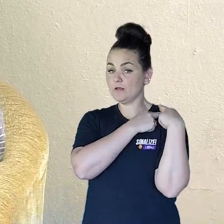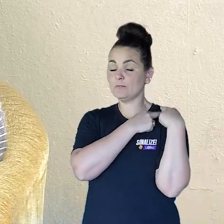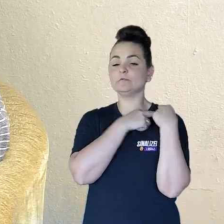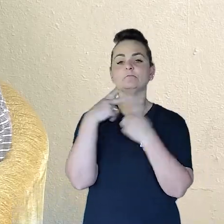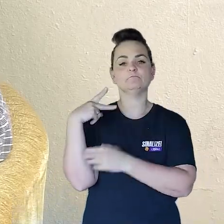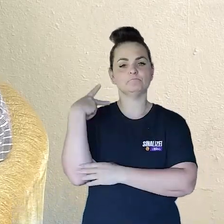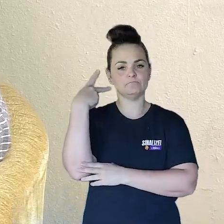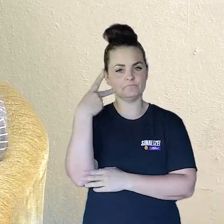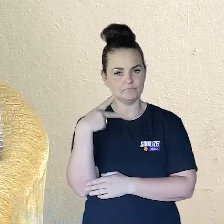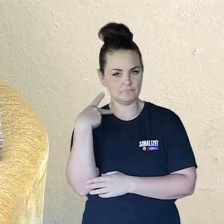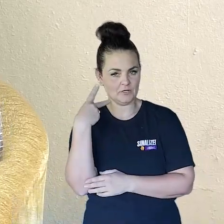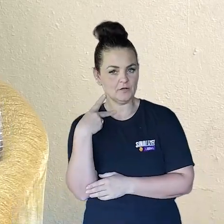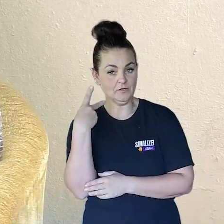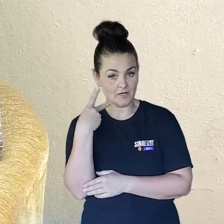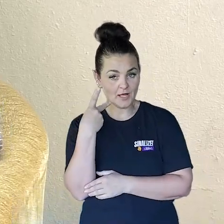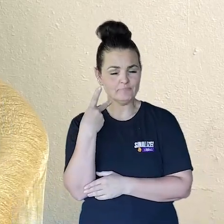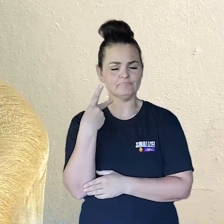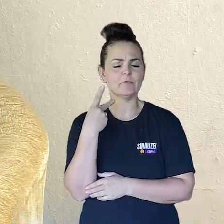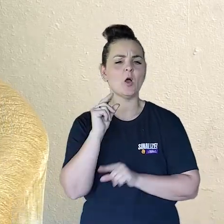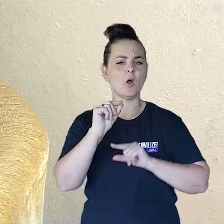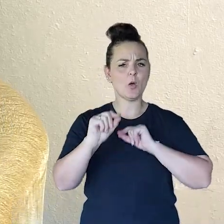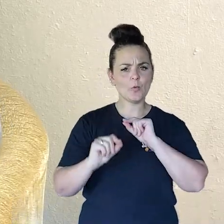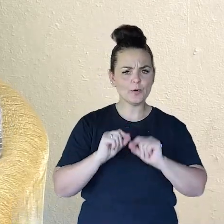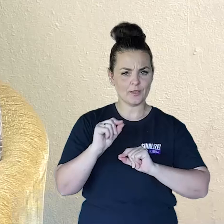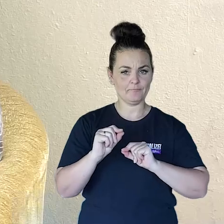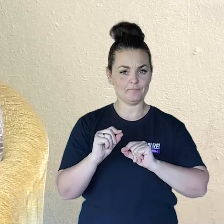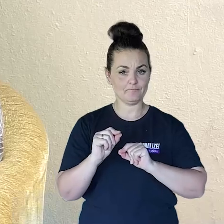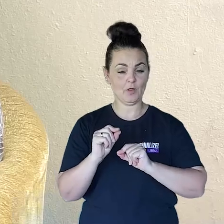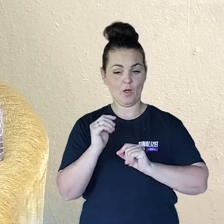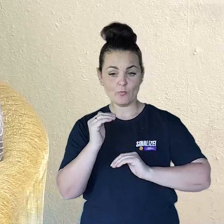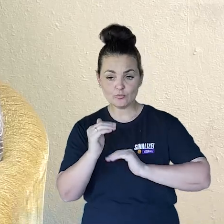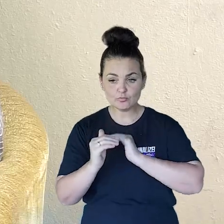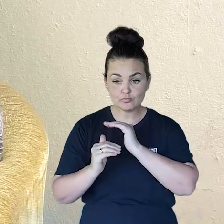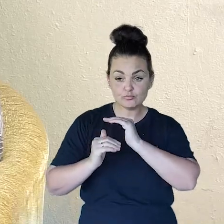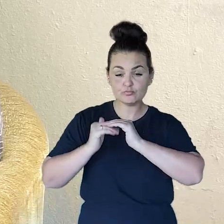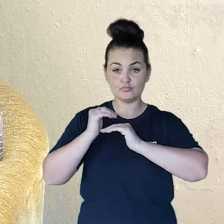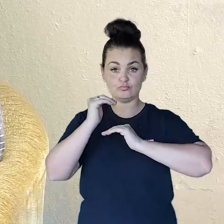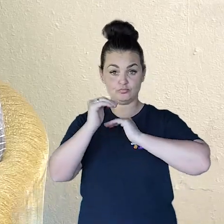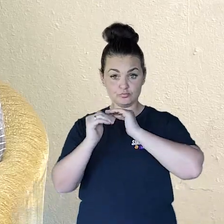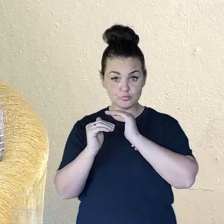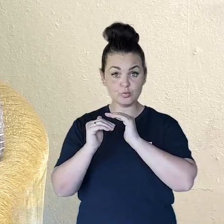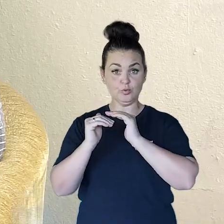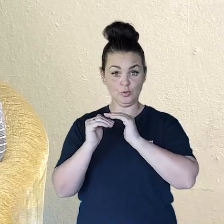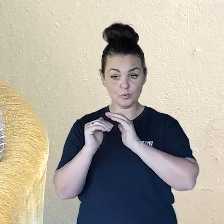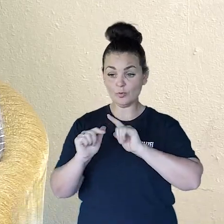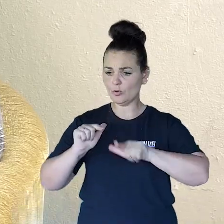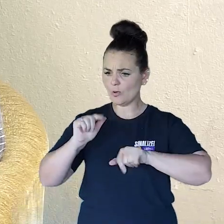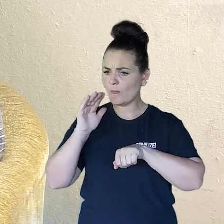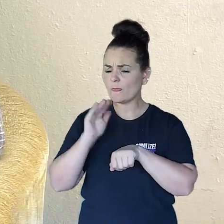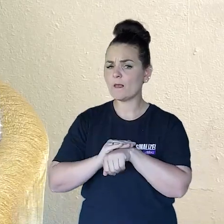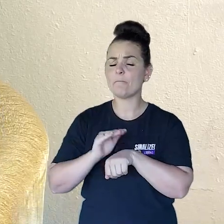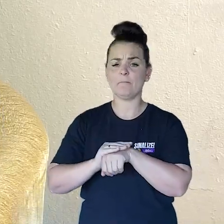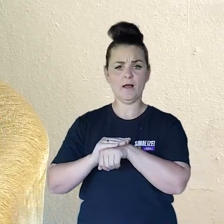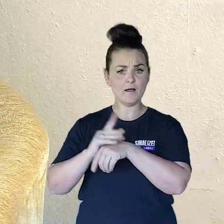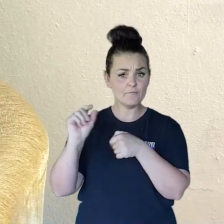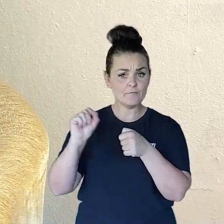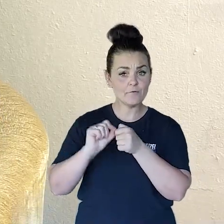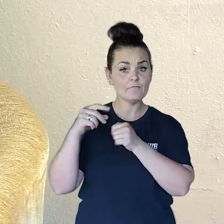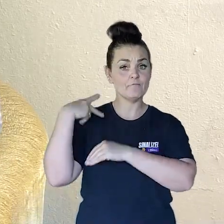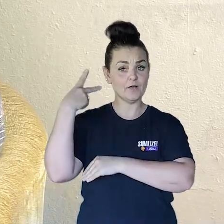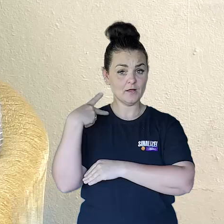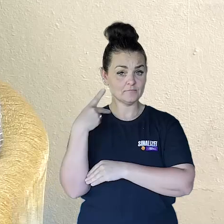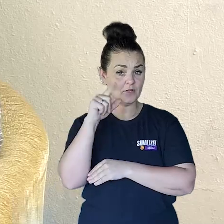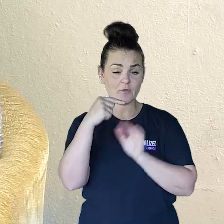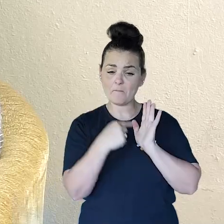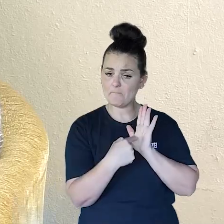o vereador tem com o desempenho das suas atividades, ela vem com relação àquilo que